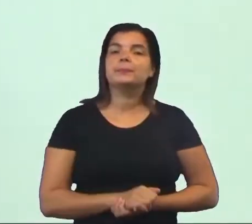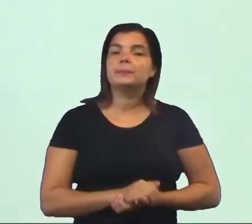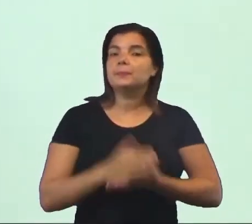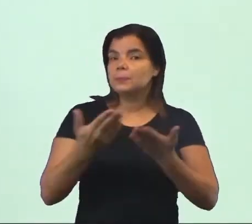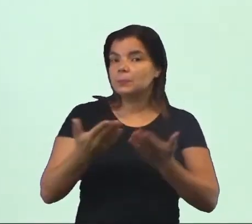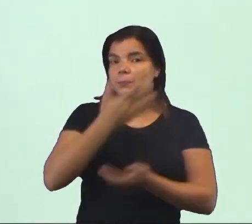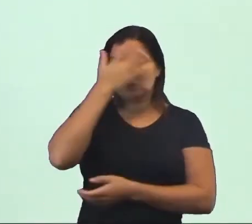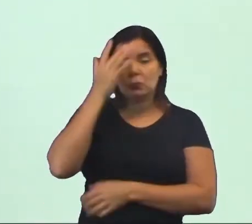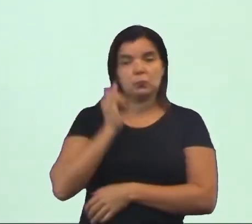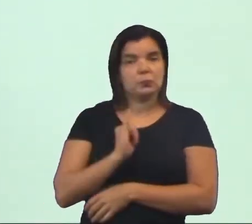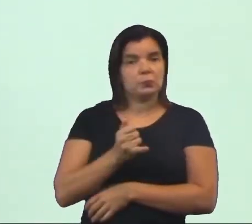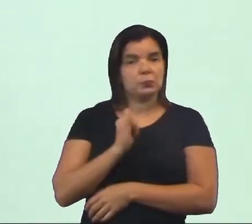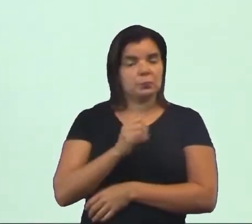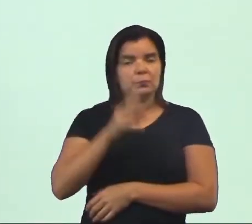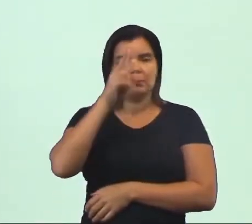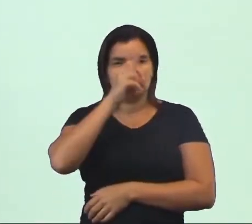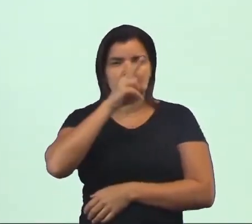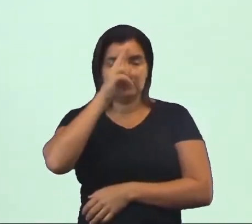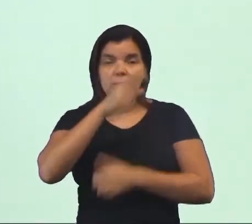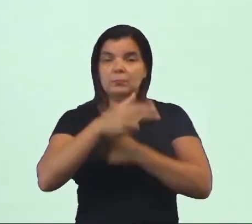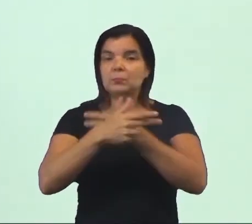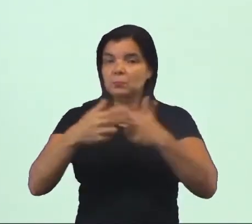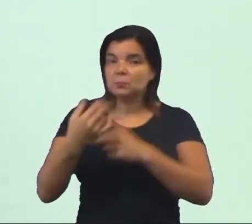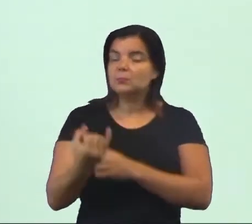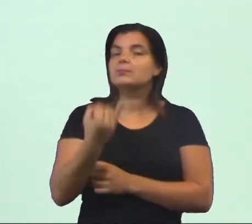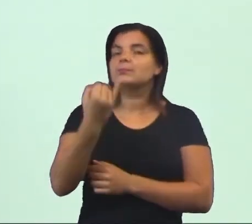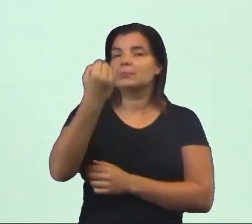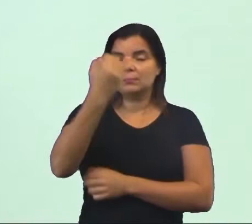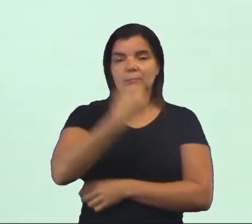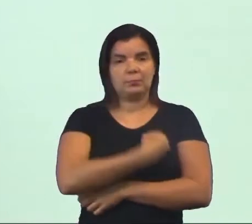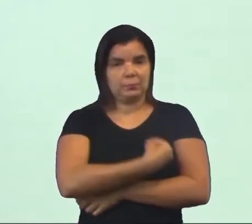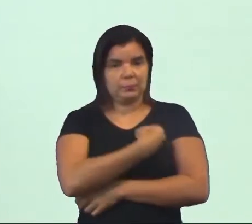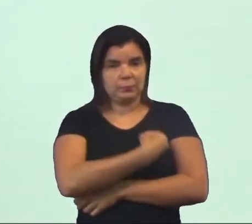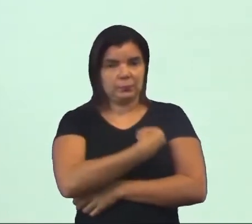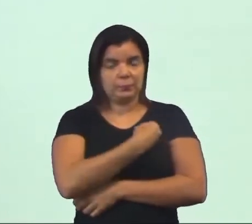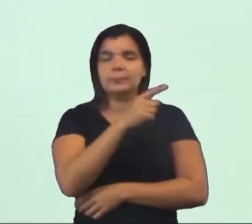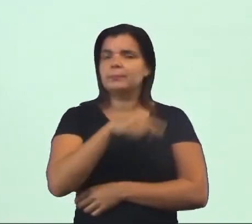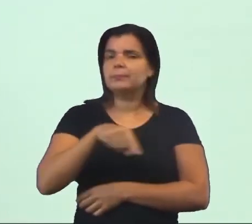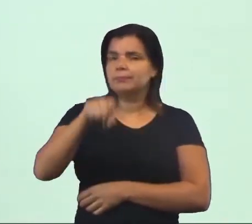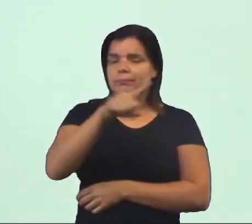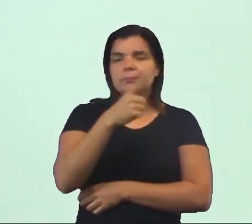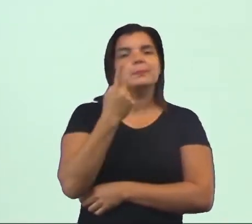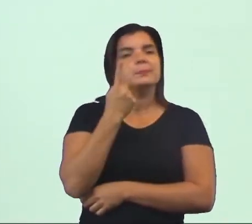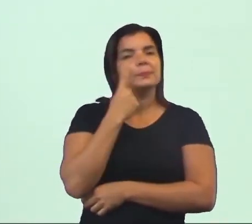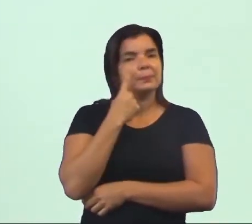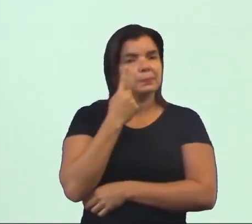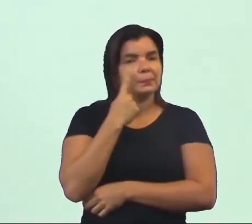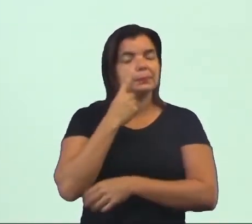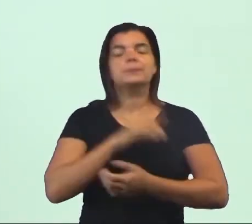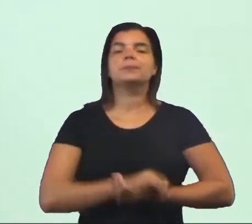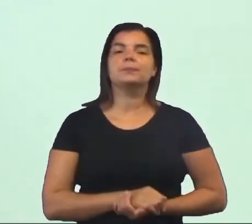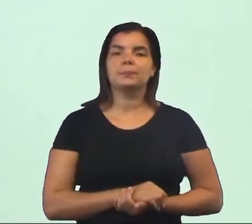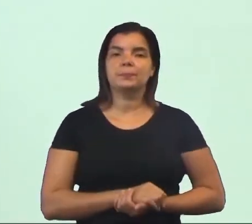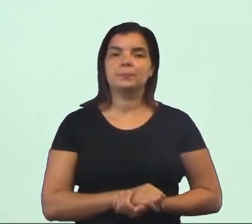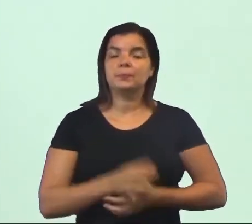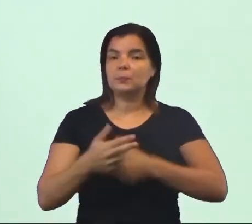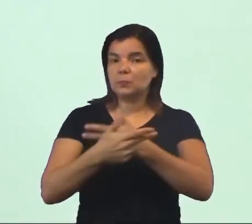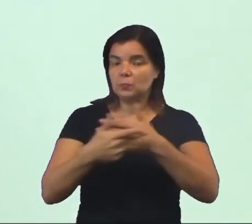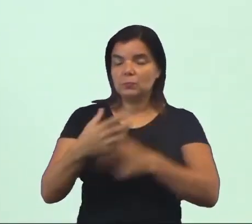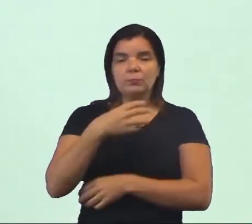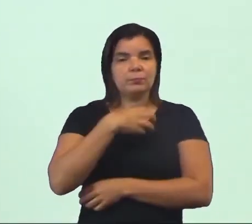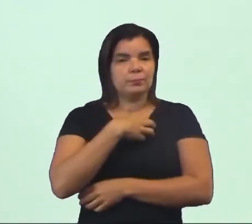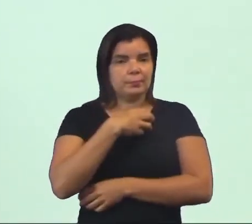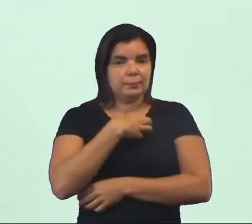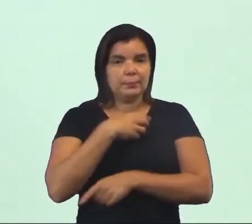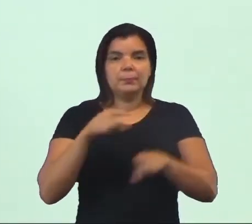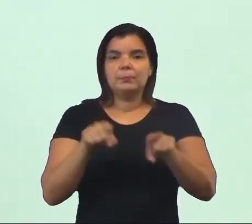o narrador, ele vai lembrar fatos marcantes de sua vida. E para você observar essas sensações,